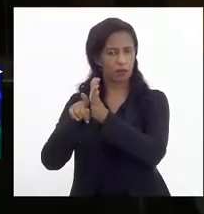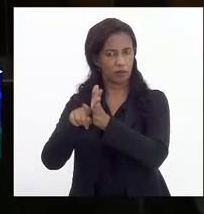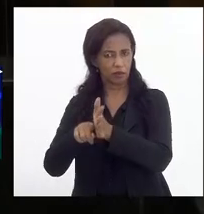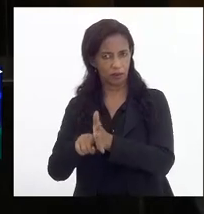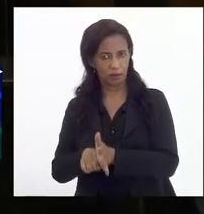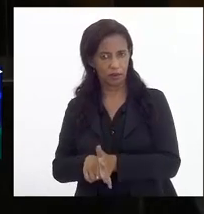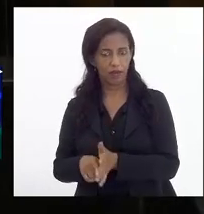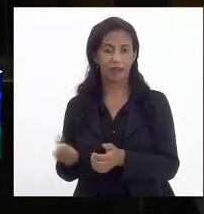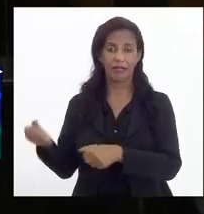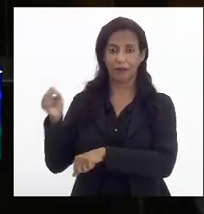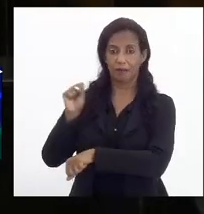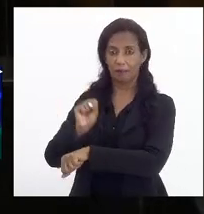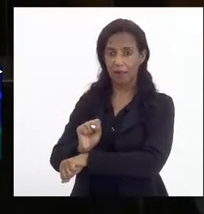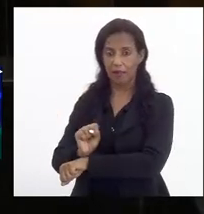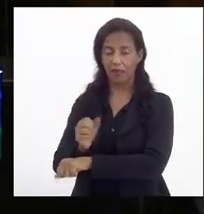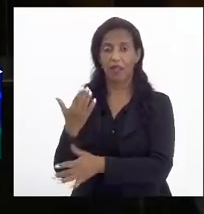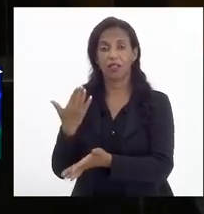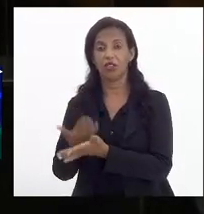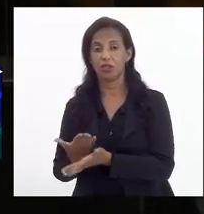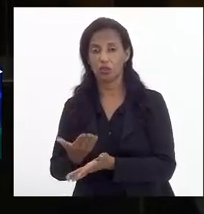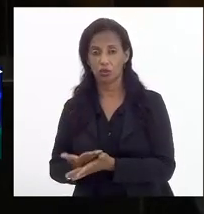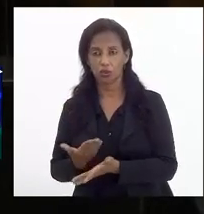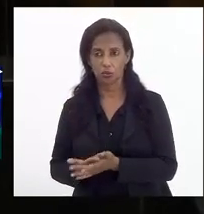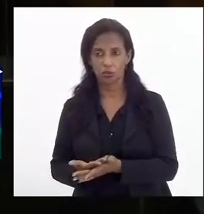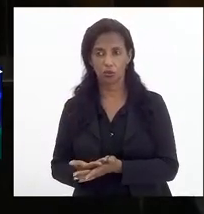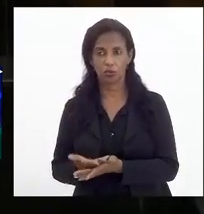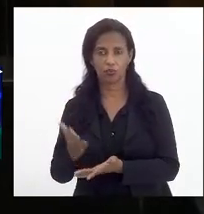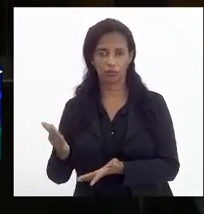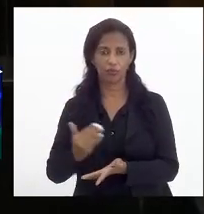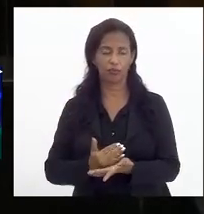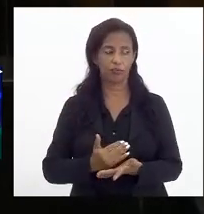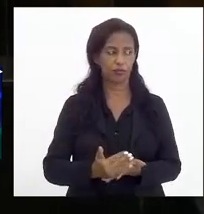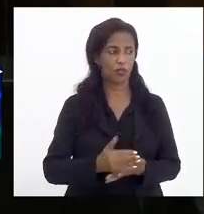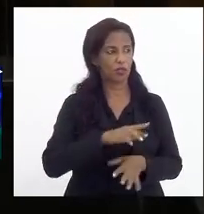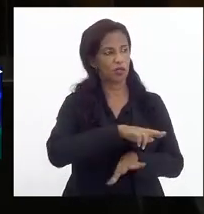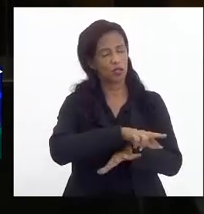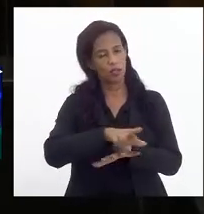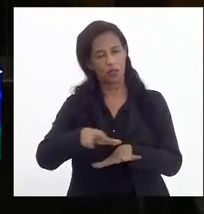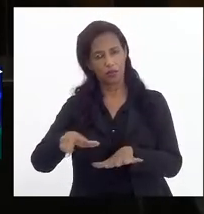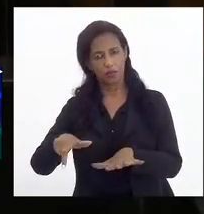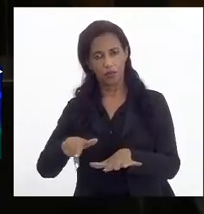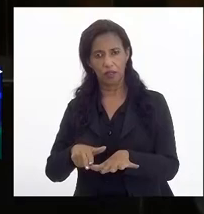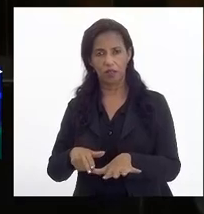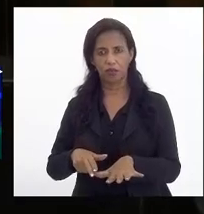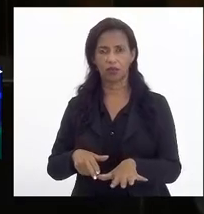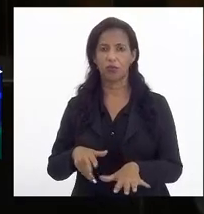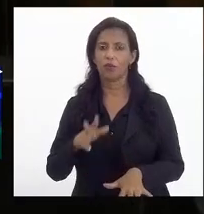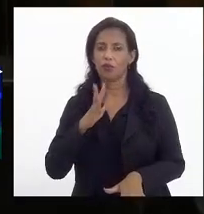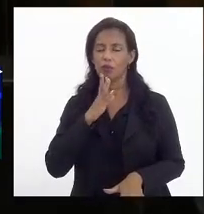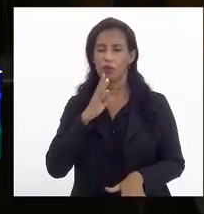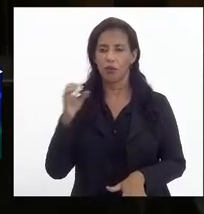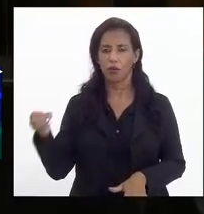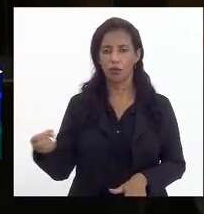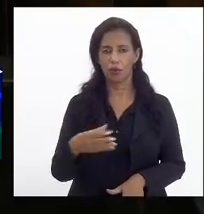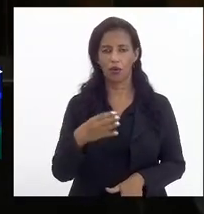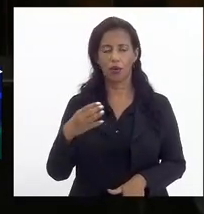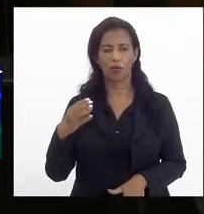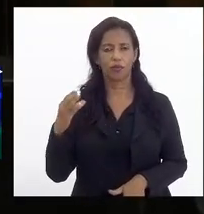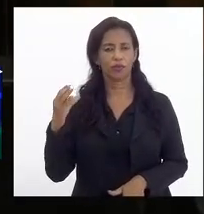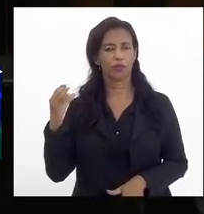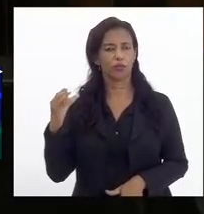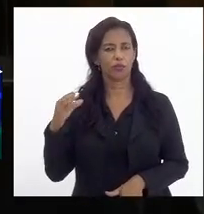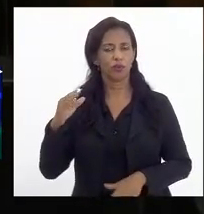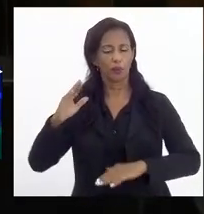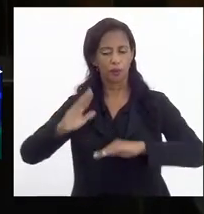ter que interromper estudos que estão fazendo nas mais diferentes áreas do conhecimento novos cientistas em